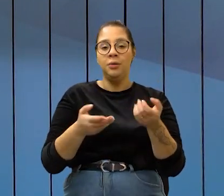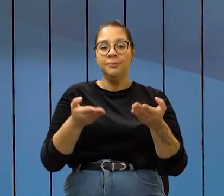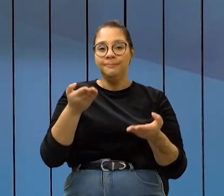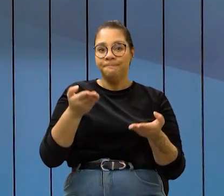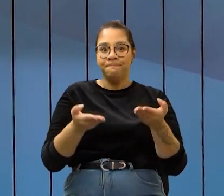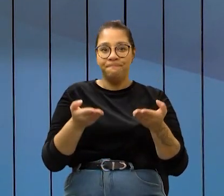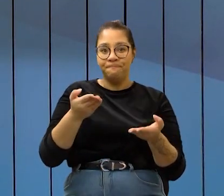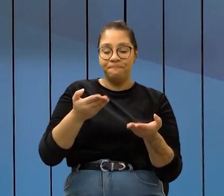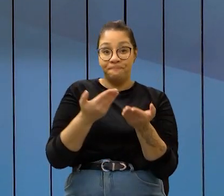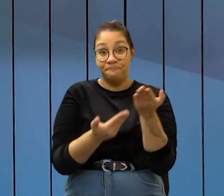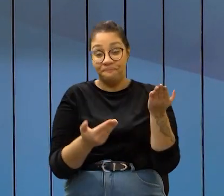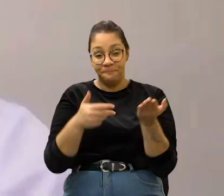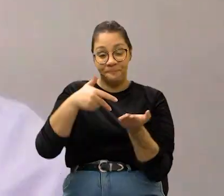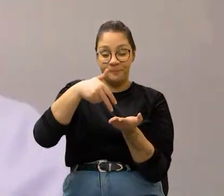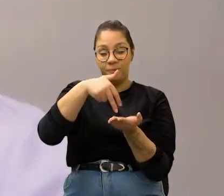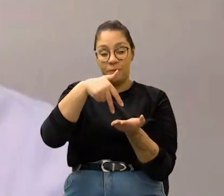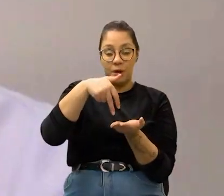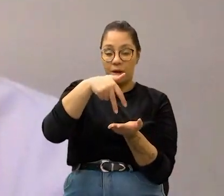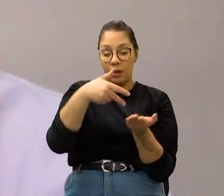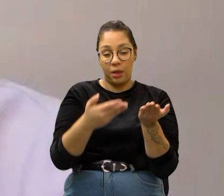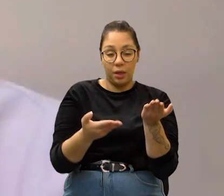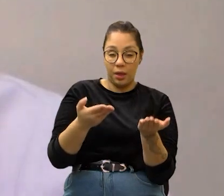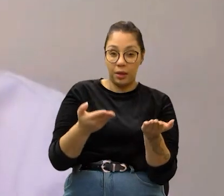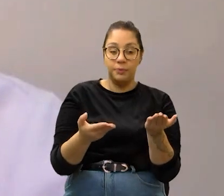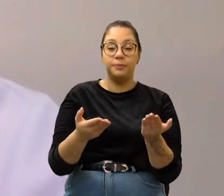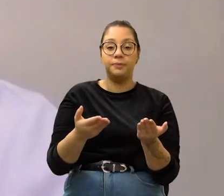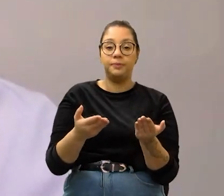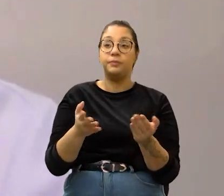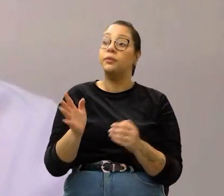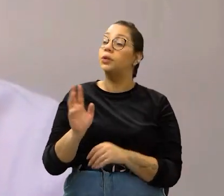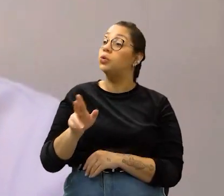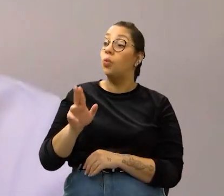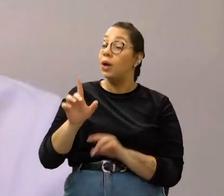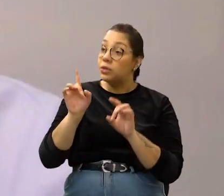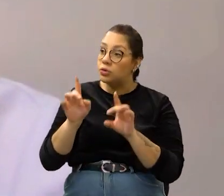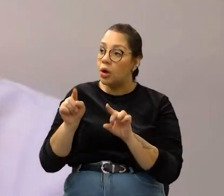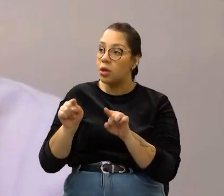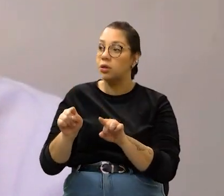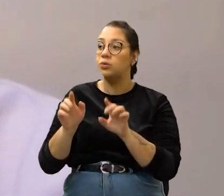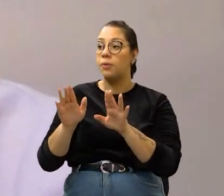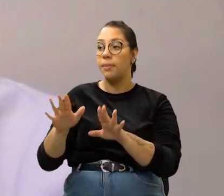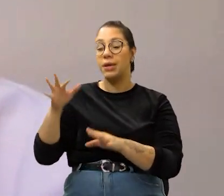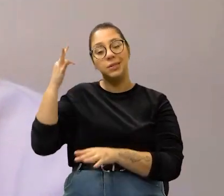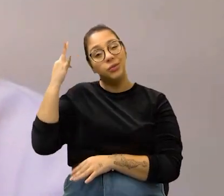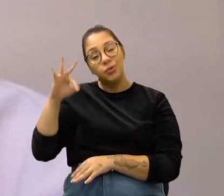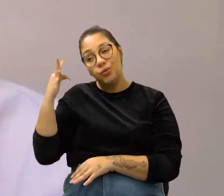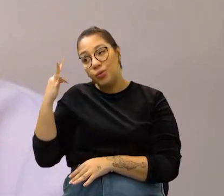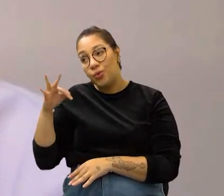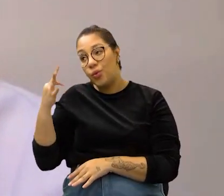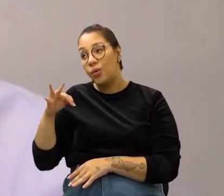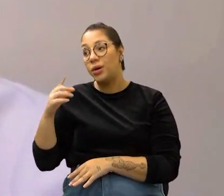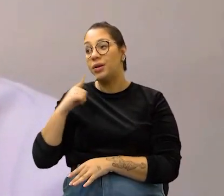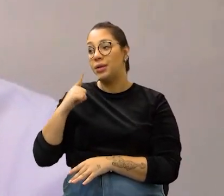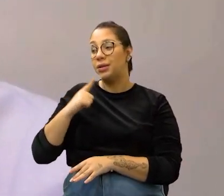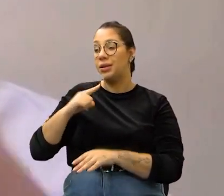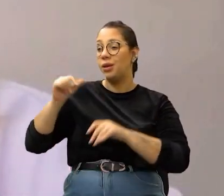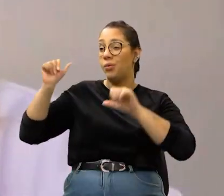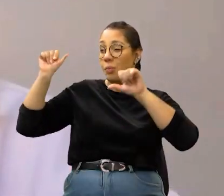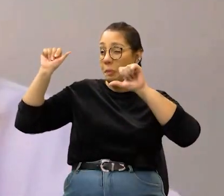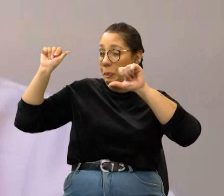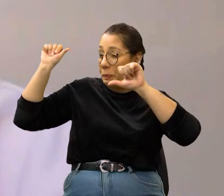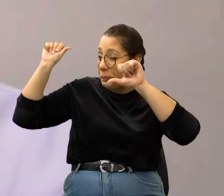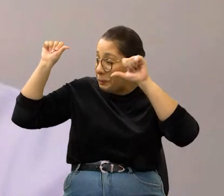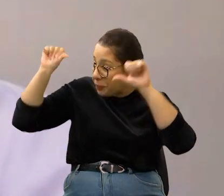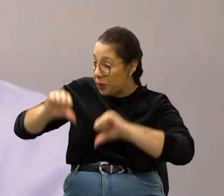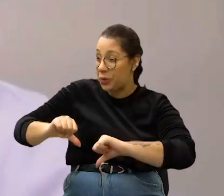equilíbrio. Não só a perda do equilíbrio, eu acredito que aquela dor de cabeça que está vindo, a pior